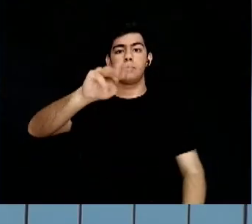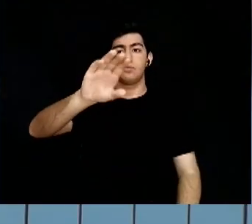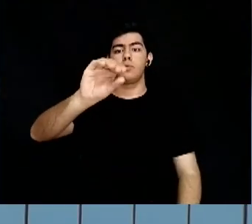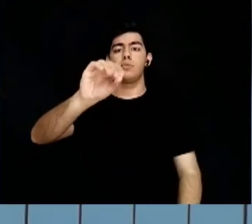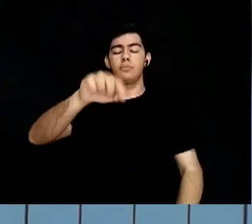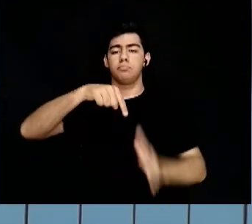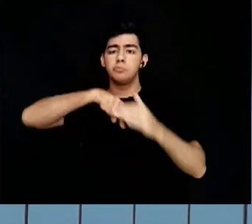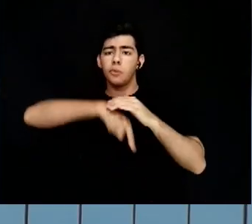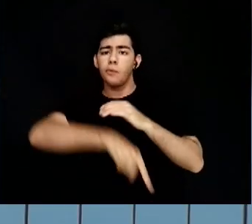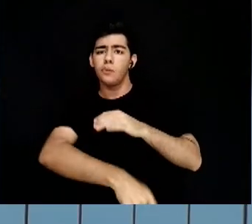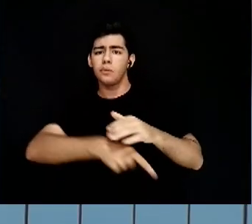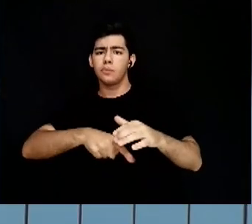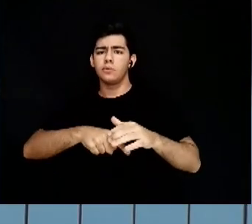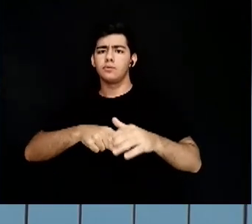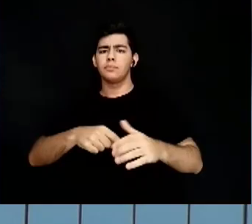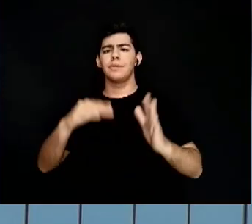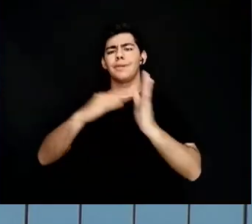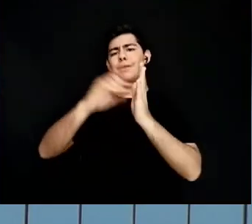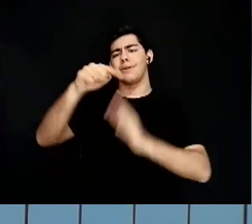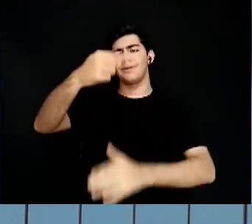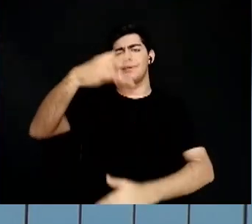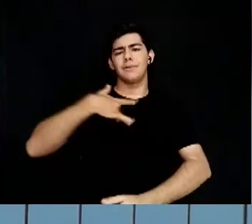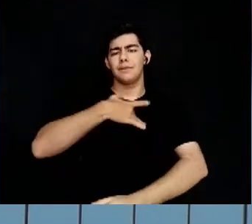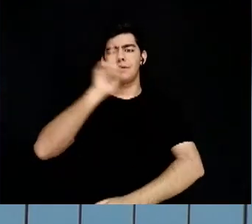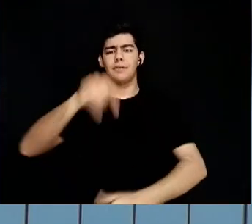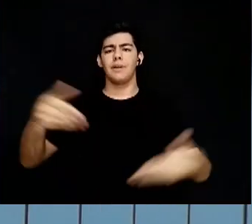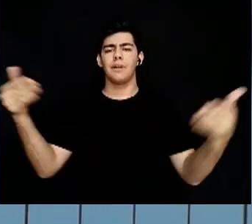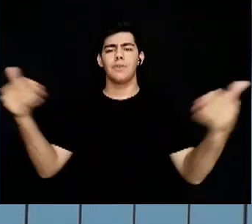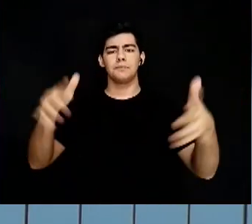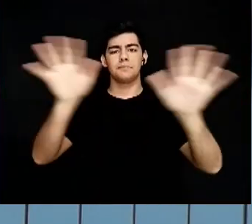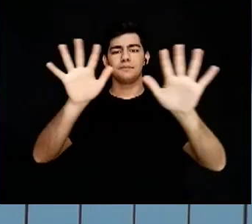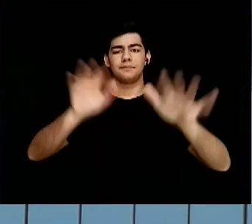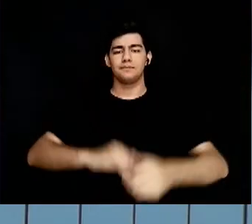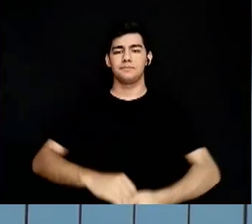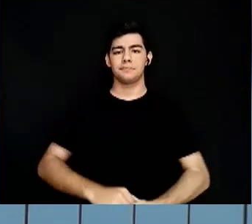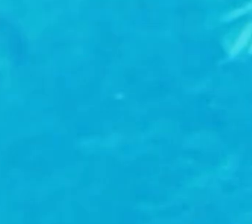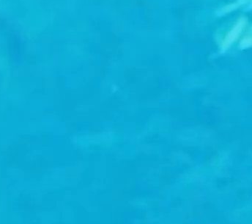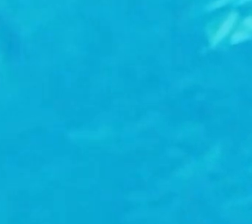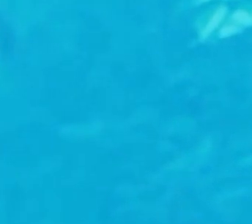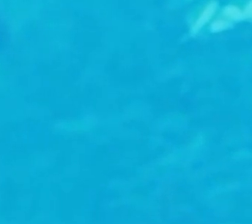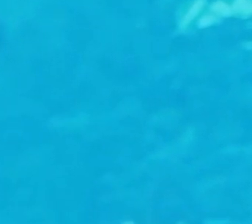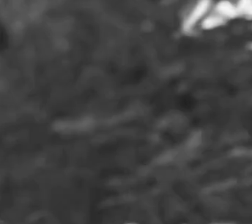trombose venosa profunda. Para você, até o próximo Saúde Agora.